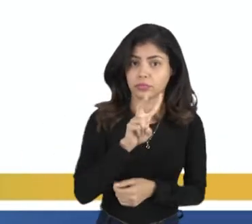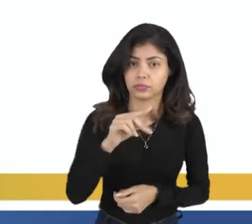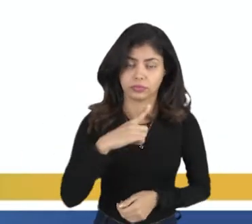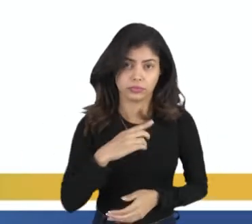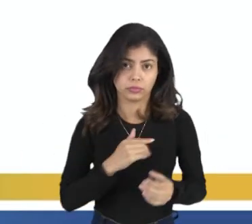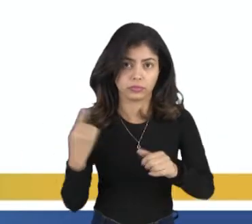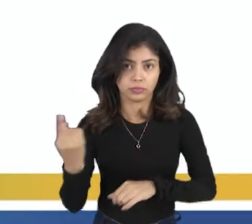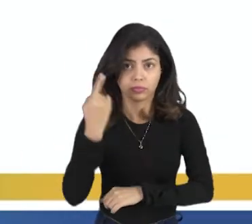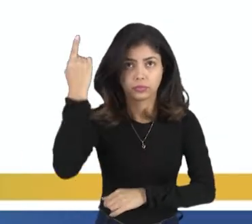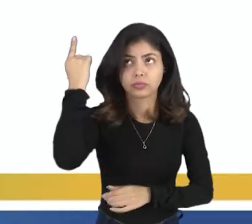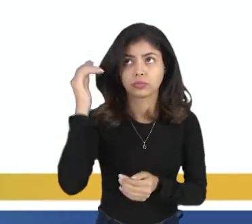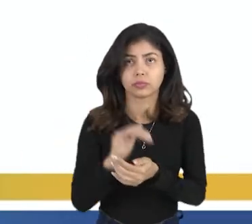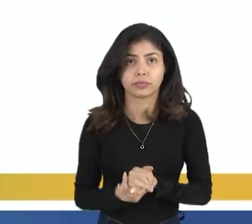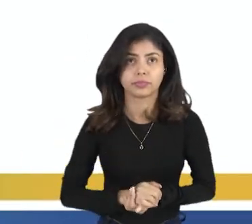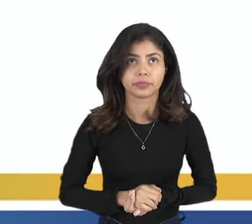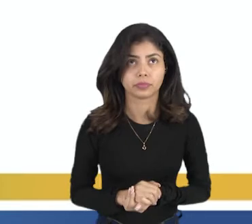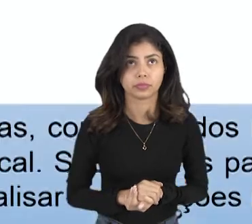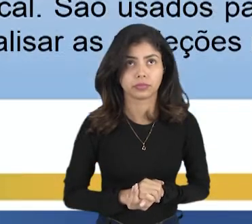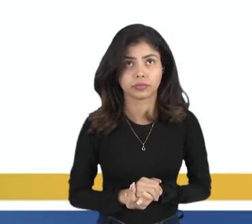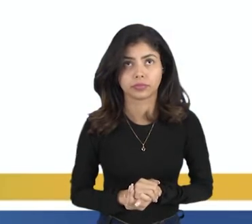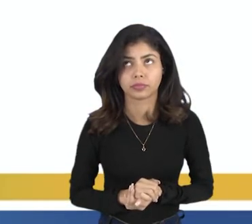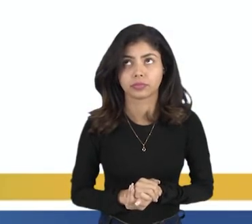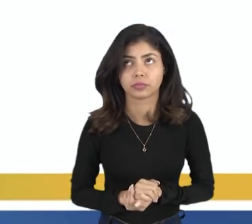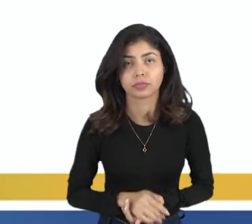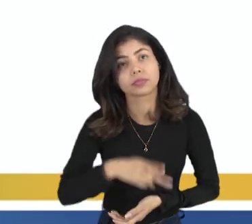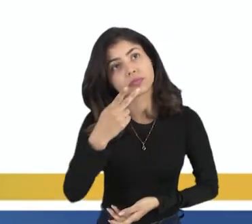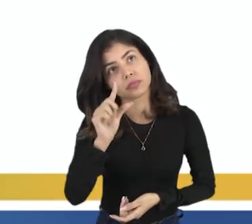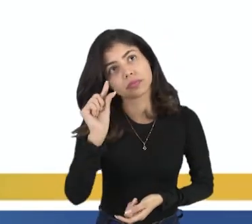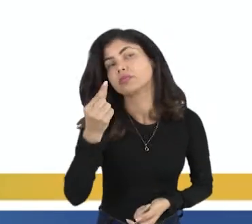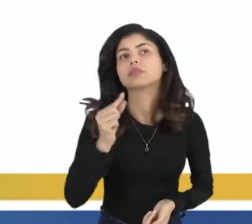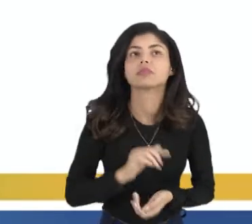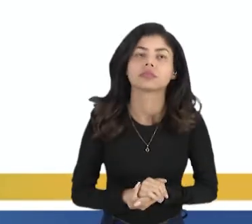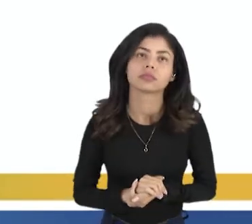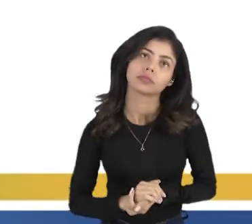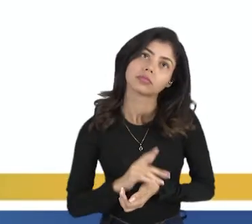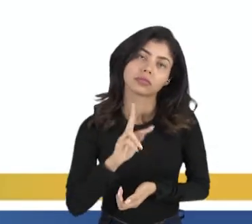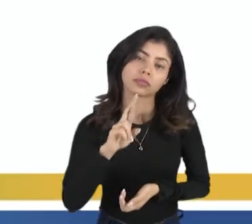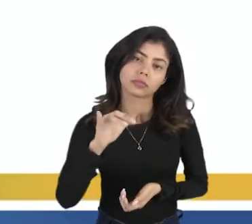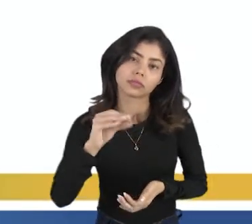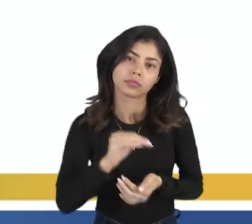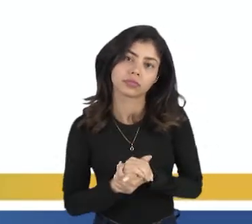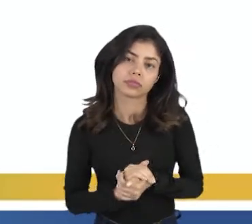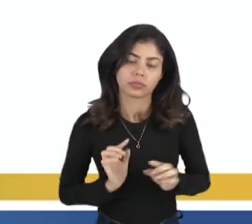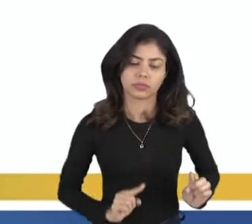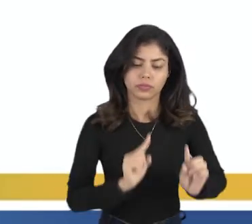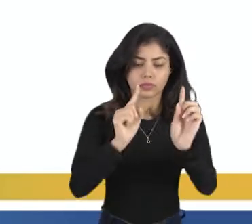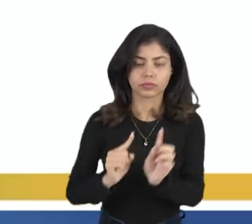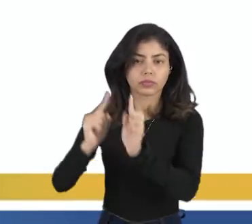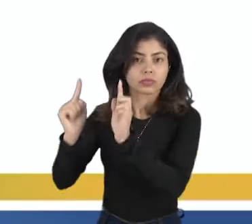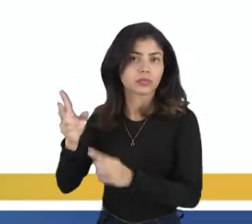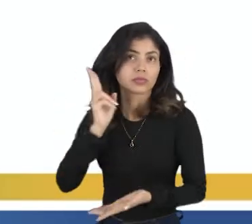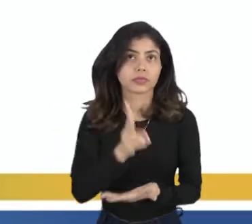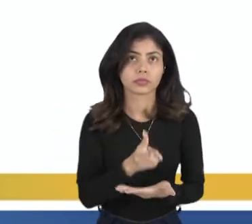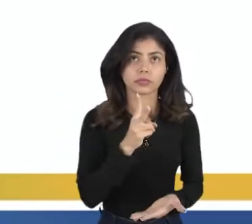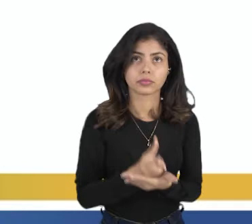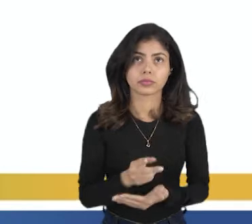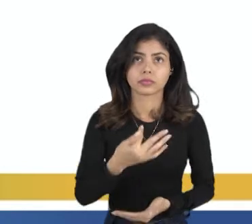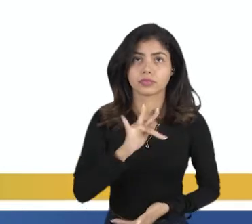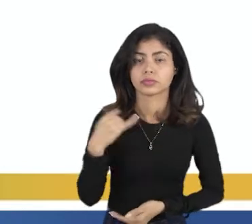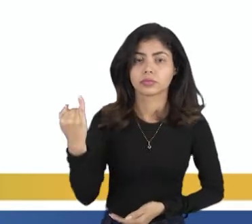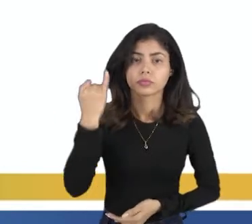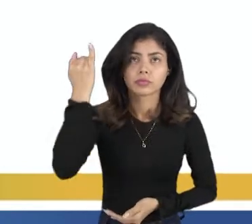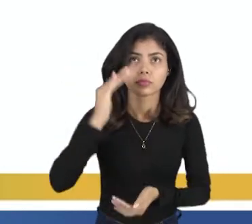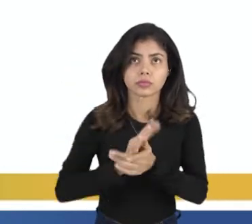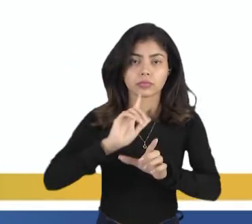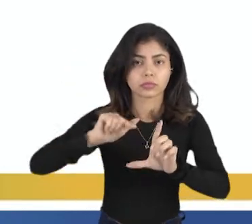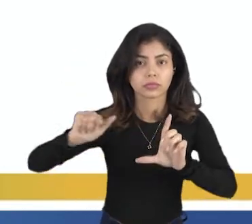ser a altura do retângulo. Falando um pouquinho sobre os gráficos em barras, né? Eles possuem basicamente a mesma função dos